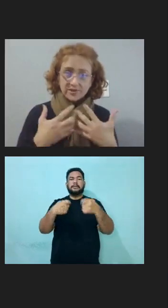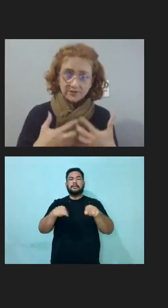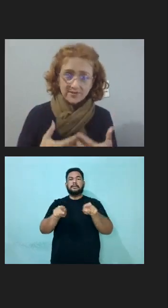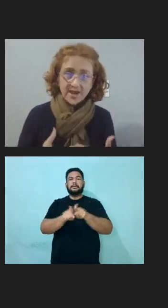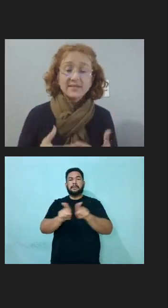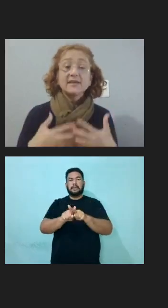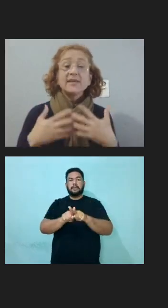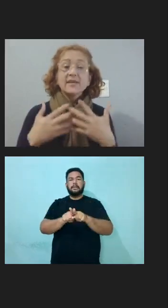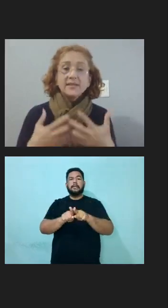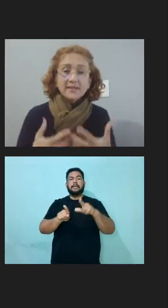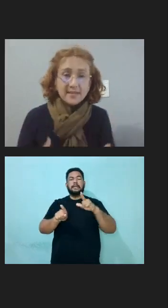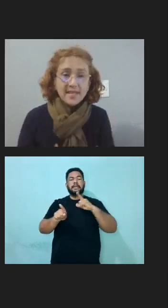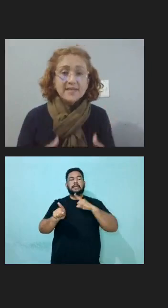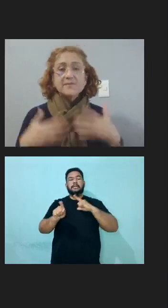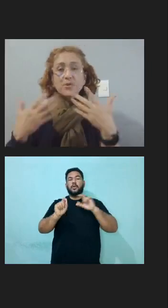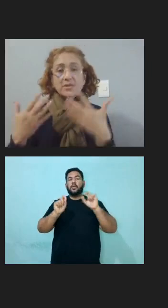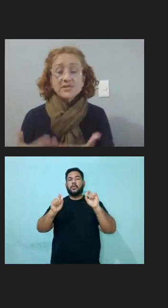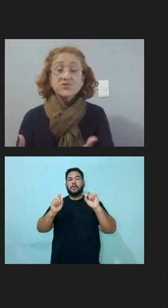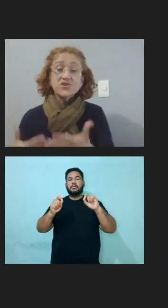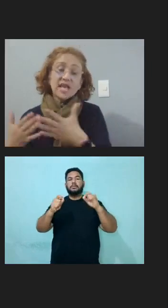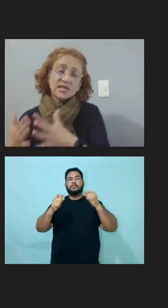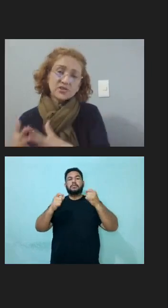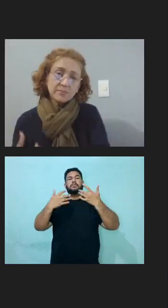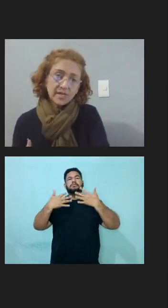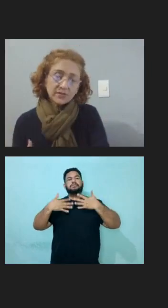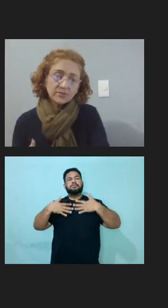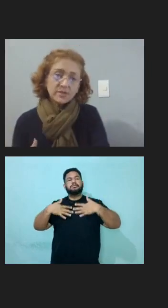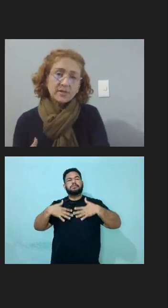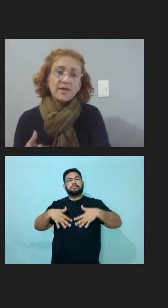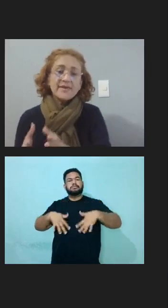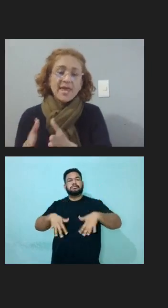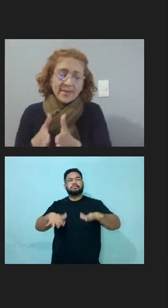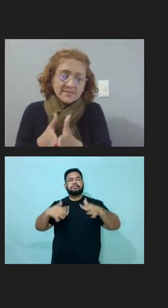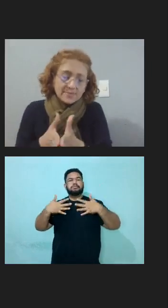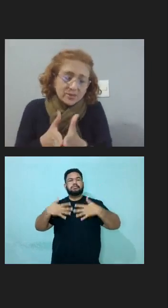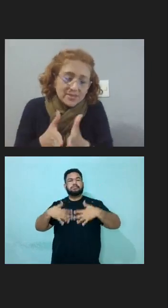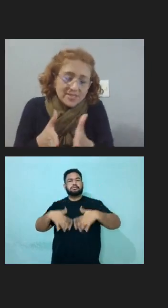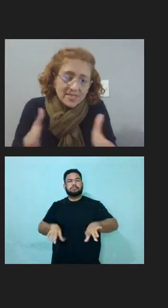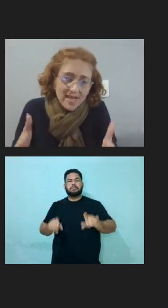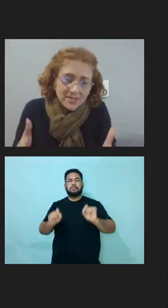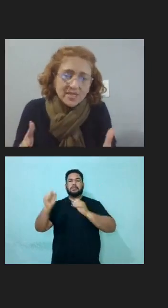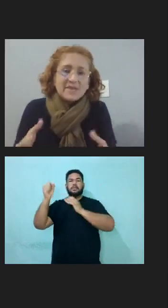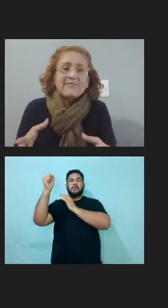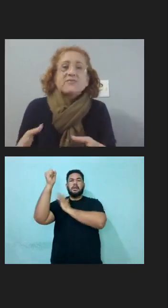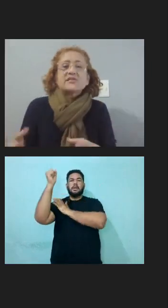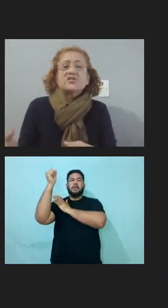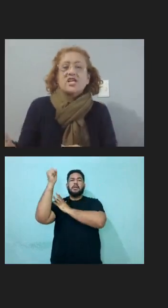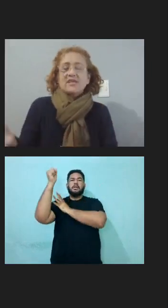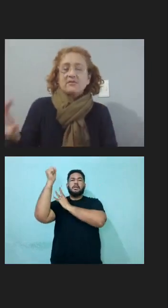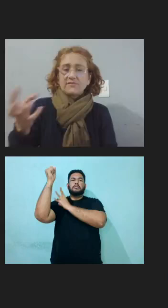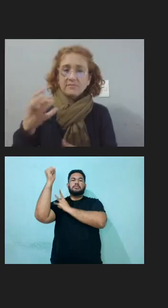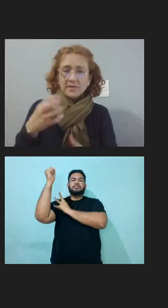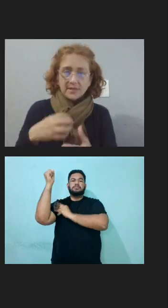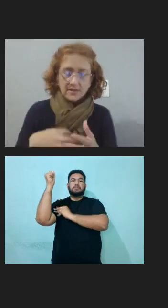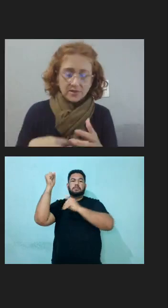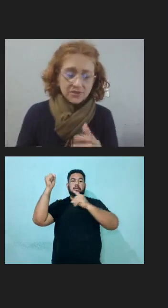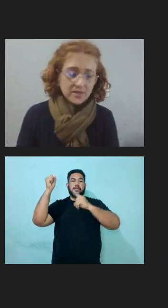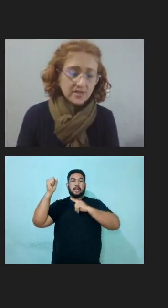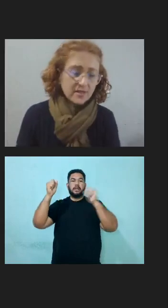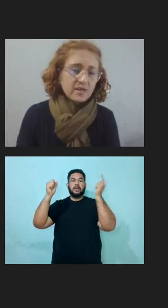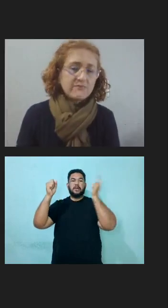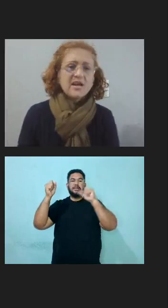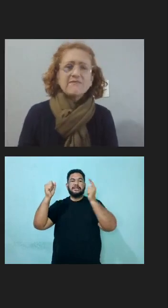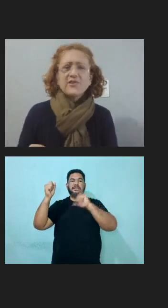foi ativada tenha esse processo de relaxamento, que é nesse processo que ela vai oxigenar